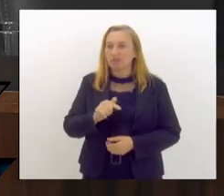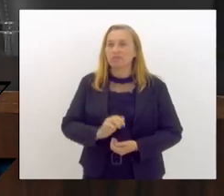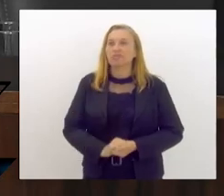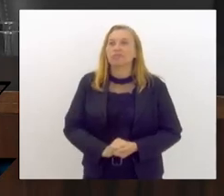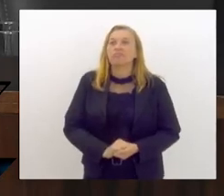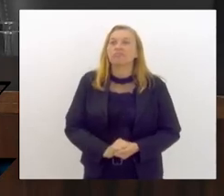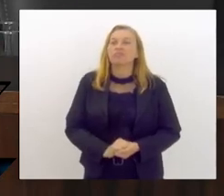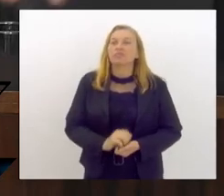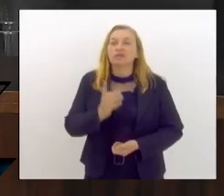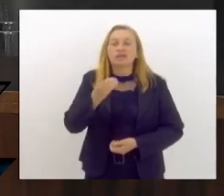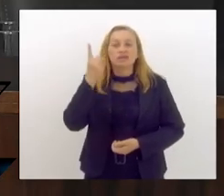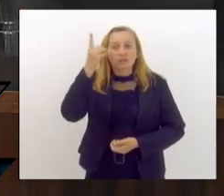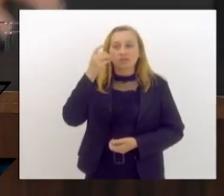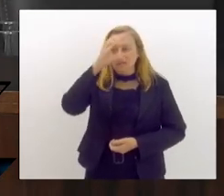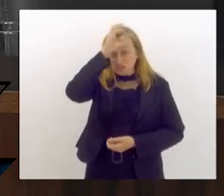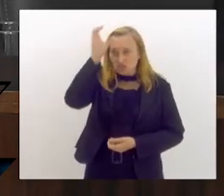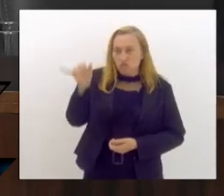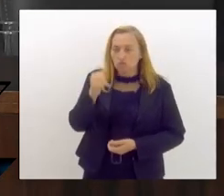senhor deputada.